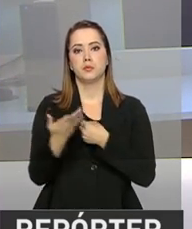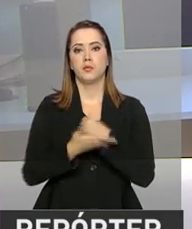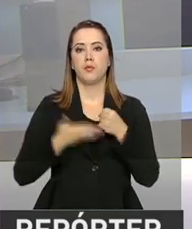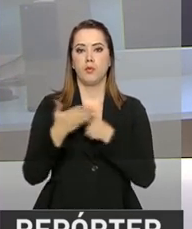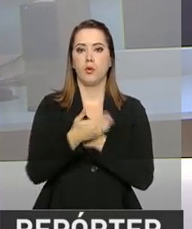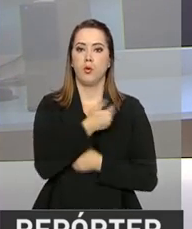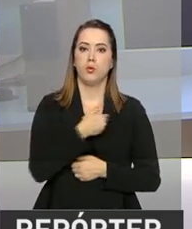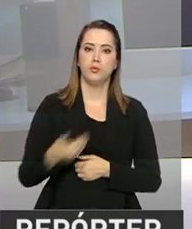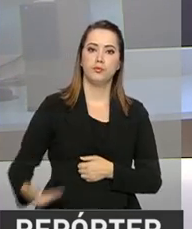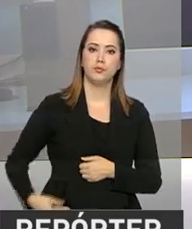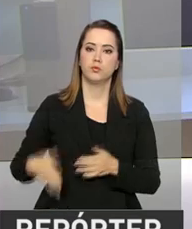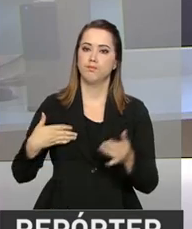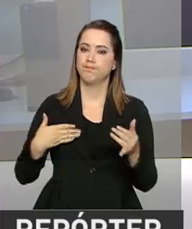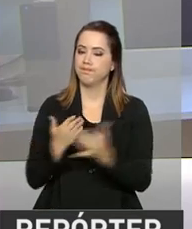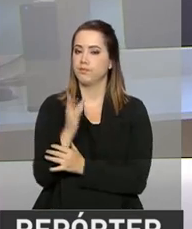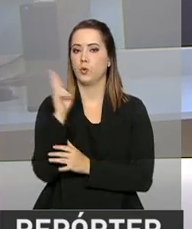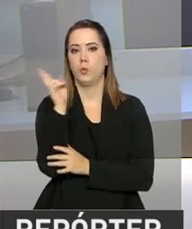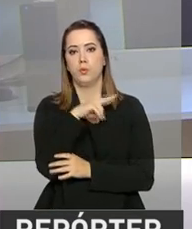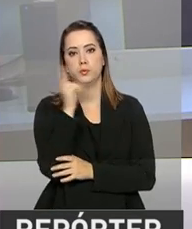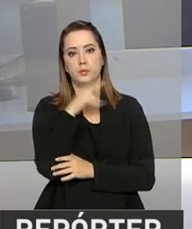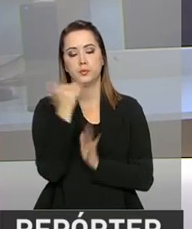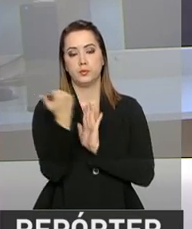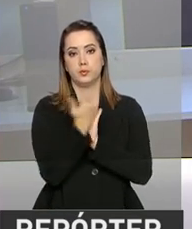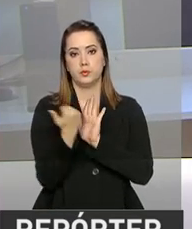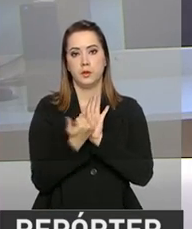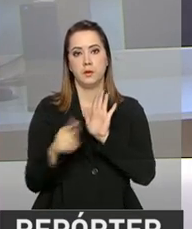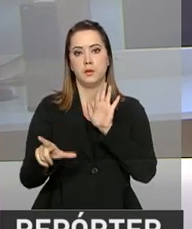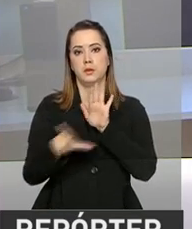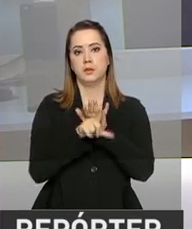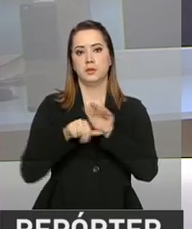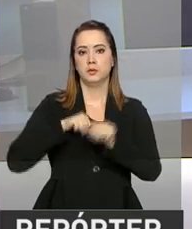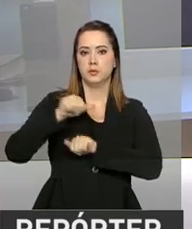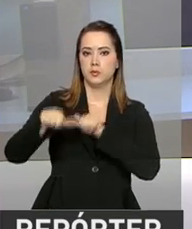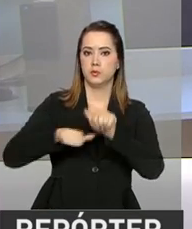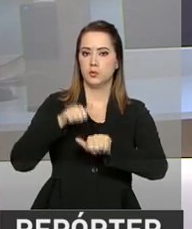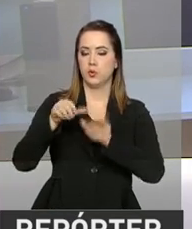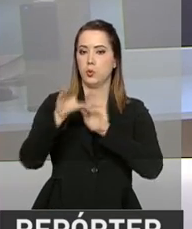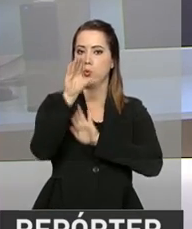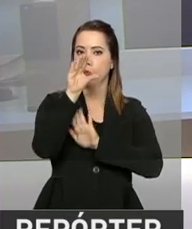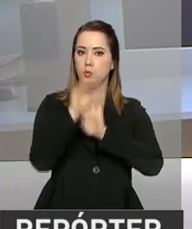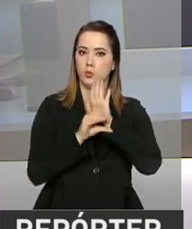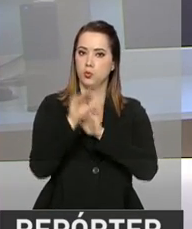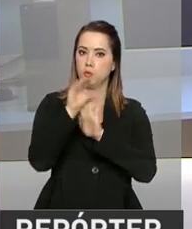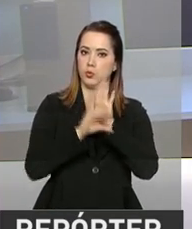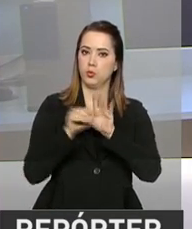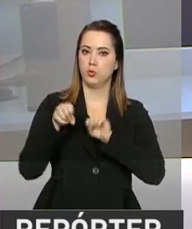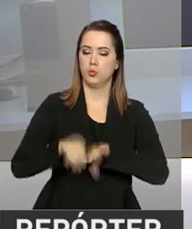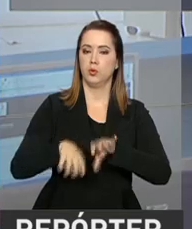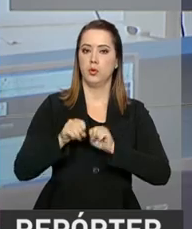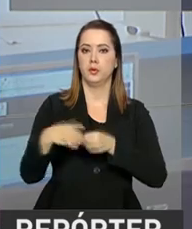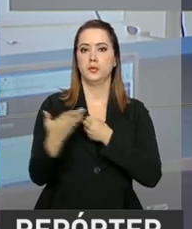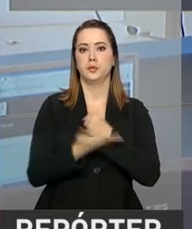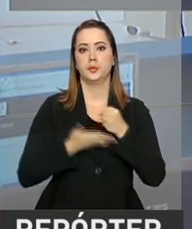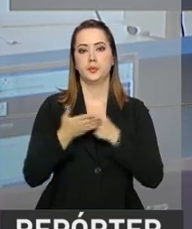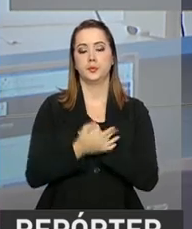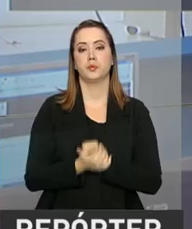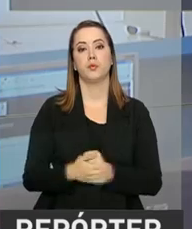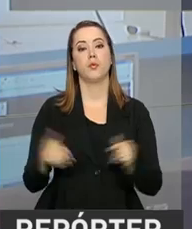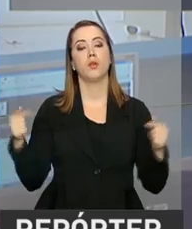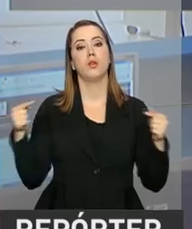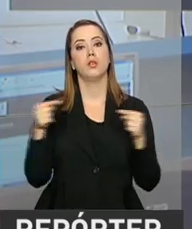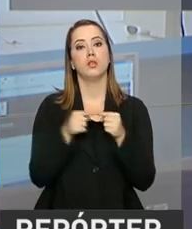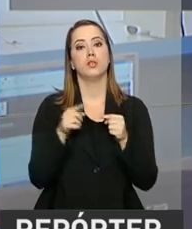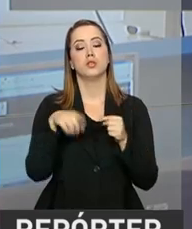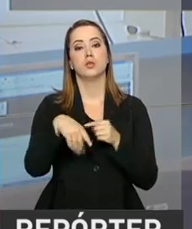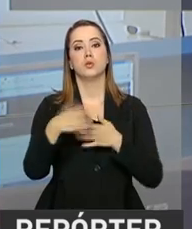aprovar em regime de urgência o projeto de lei que prevê mudanças no currículo da educação básica de acordo com o